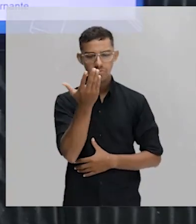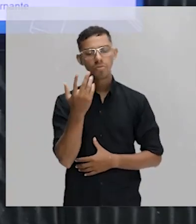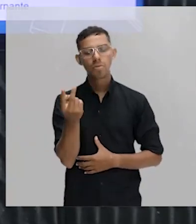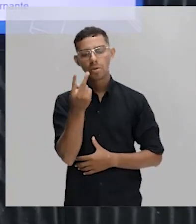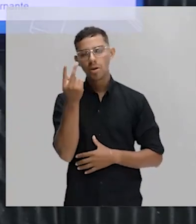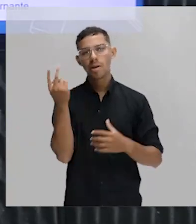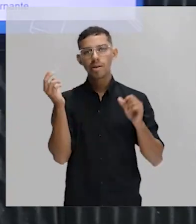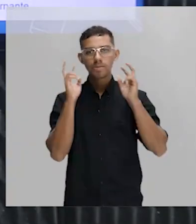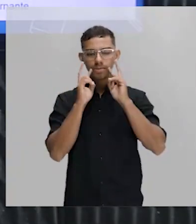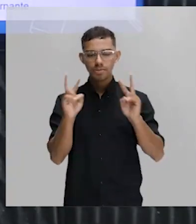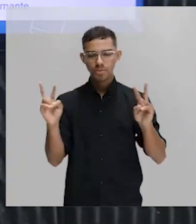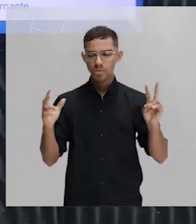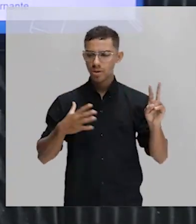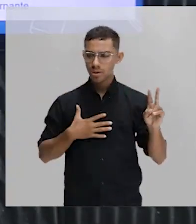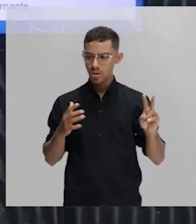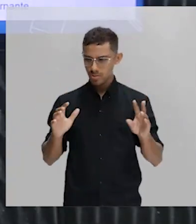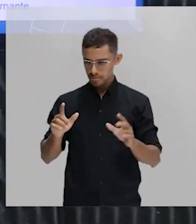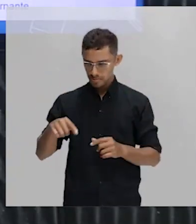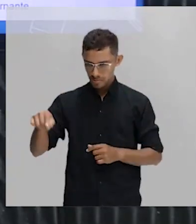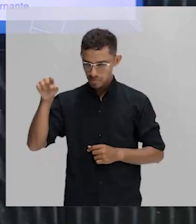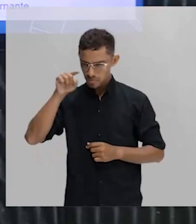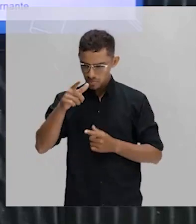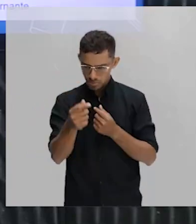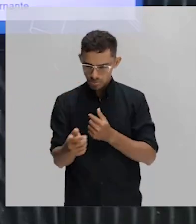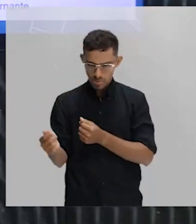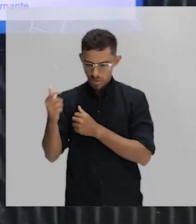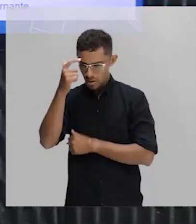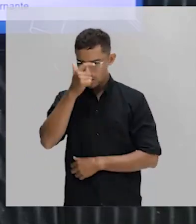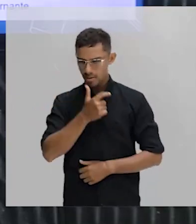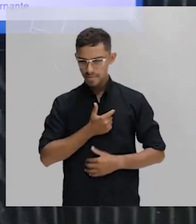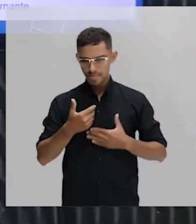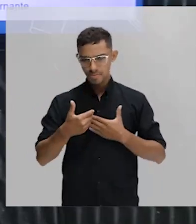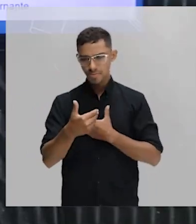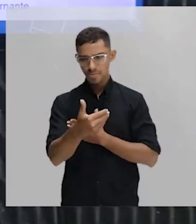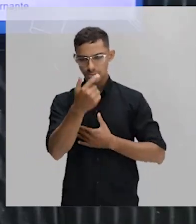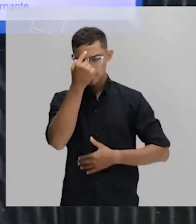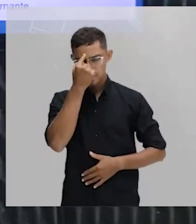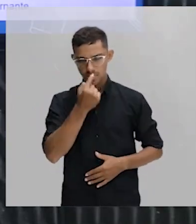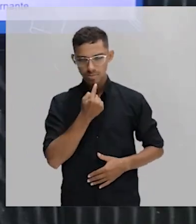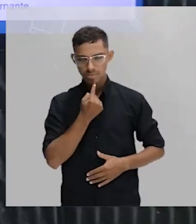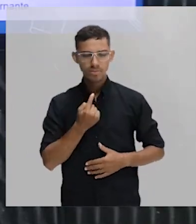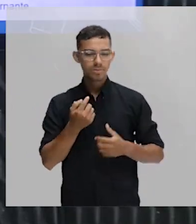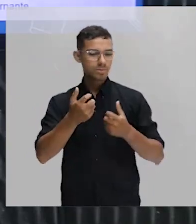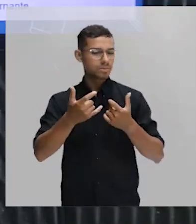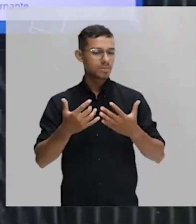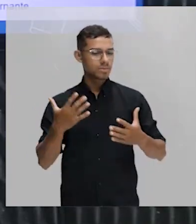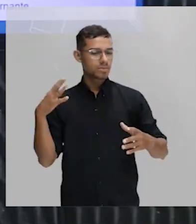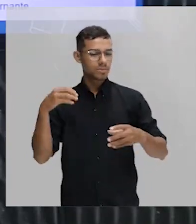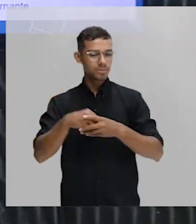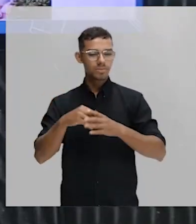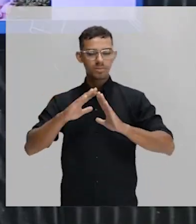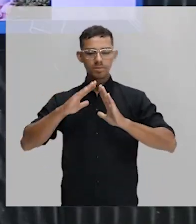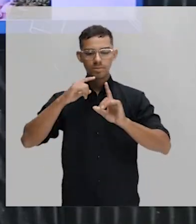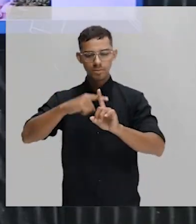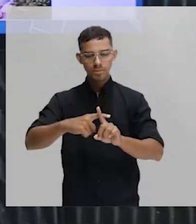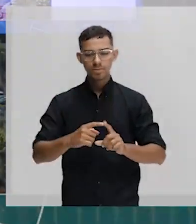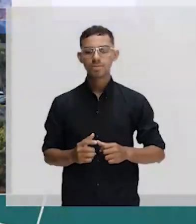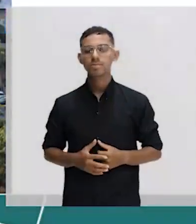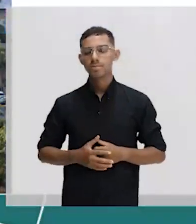era essa. Eu vou convencer o povo de que eu tenho essa ligação a partir das imagens que são colocadas dentro das igrejas.